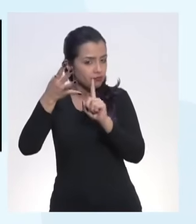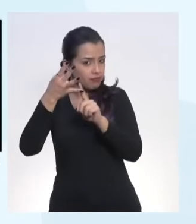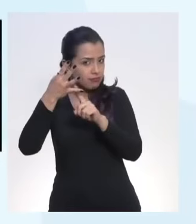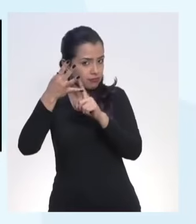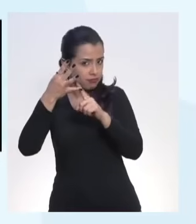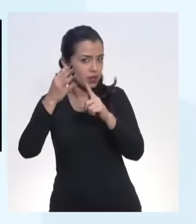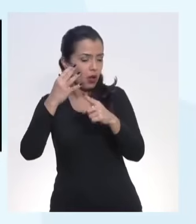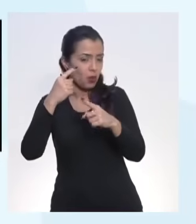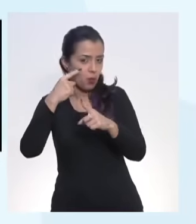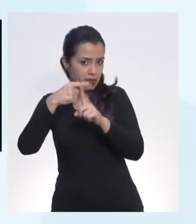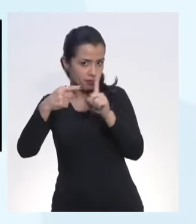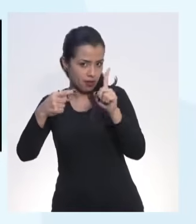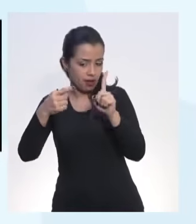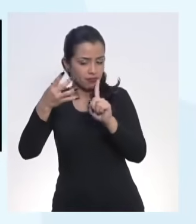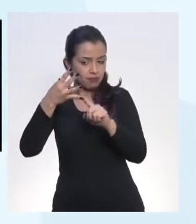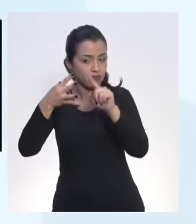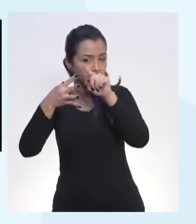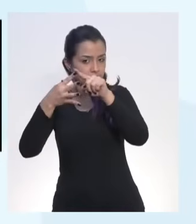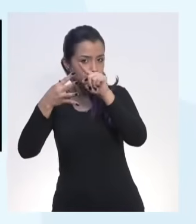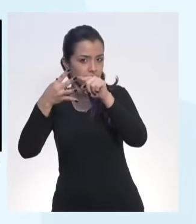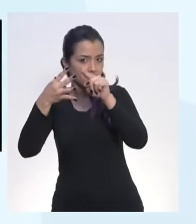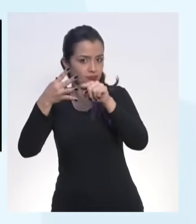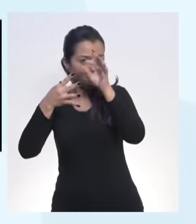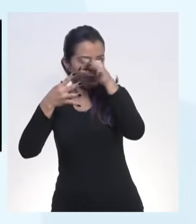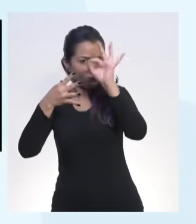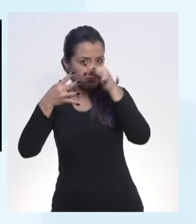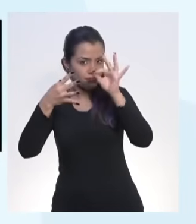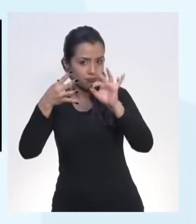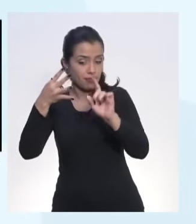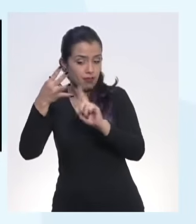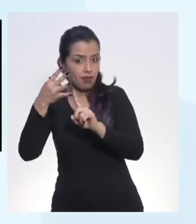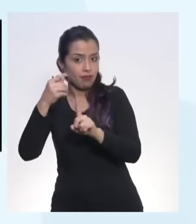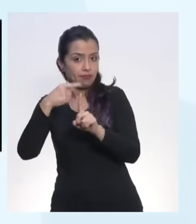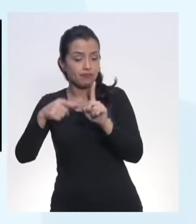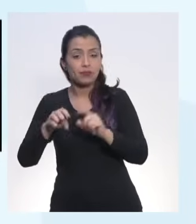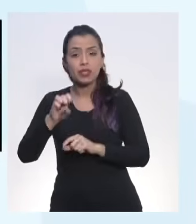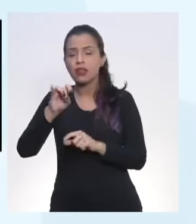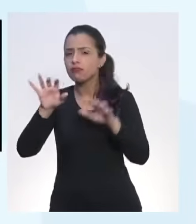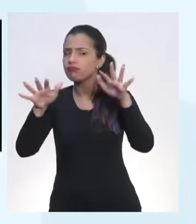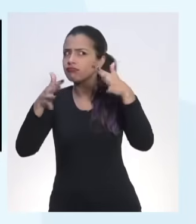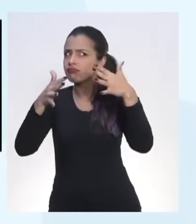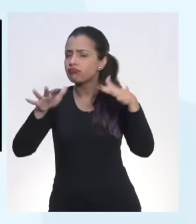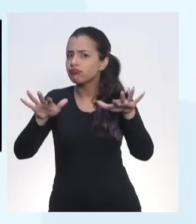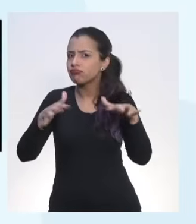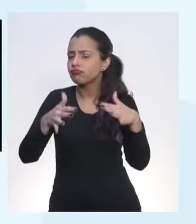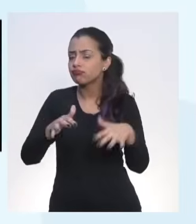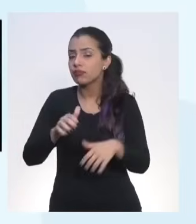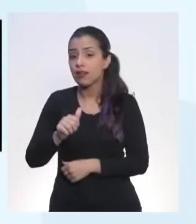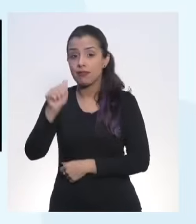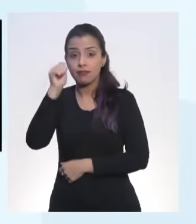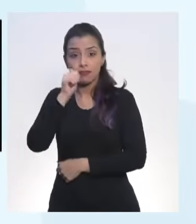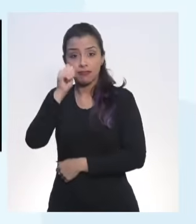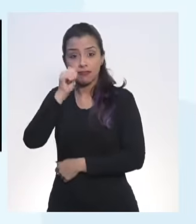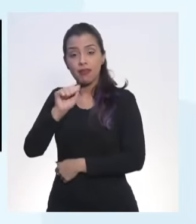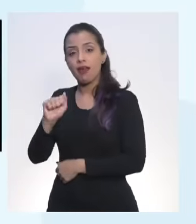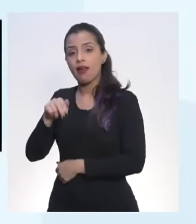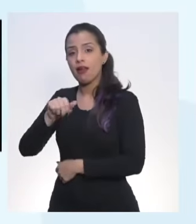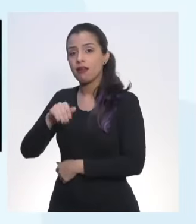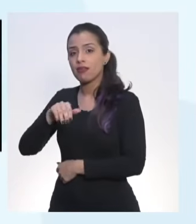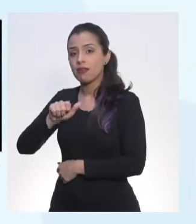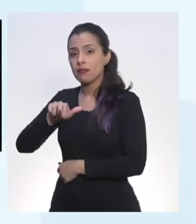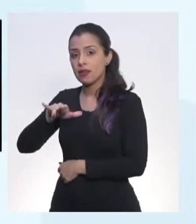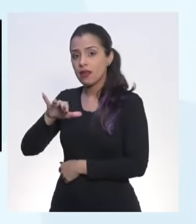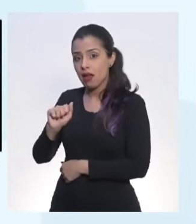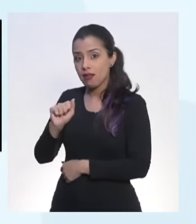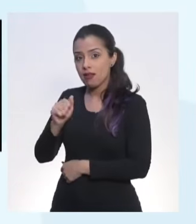Se valendo para a promoção, né? Se valendo dessa promoção, a Ana Maria comprou nessa